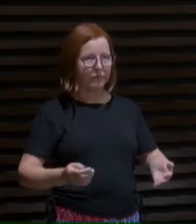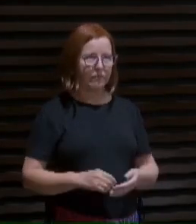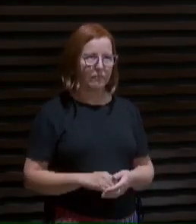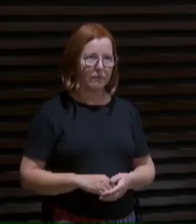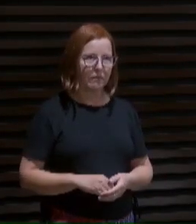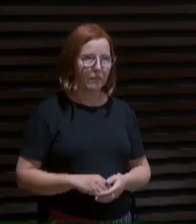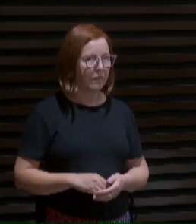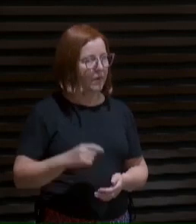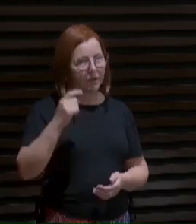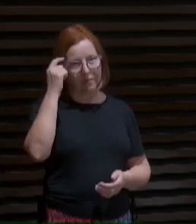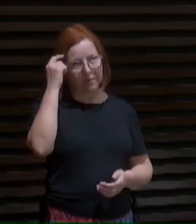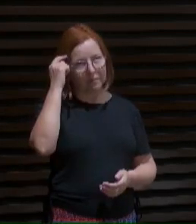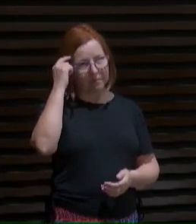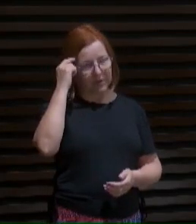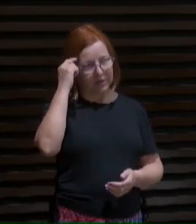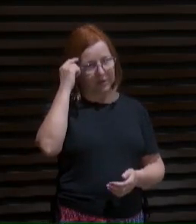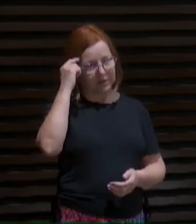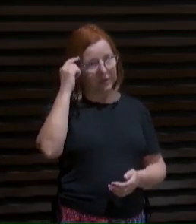Não pense que a coisa vai ser fácil.